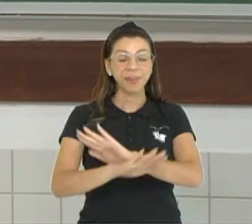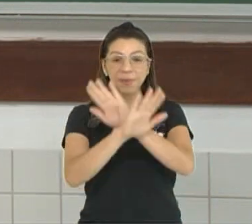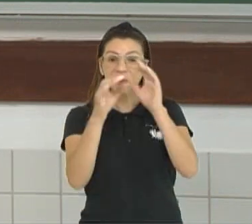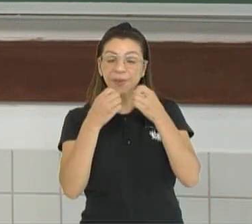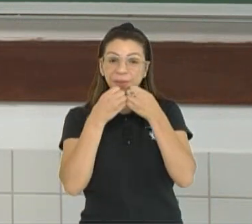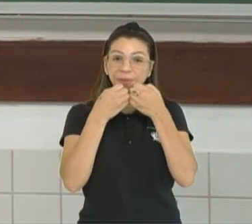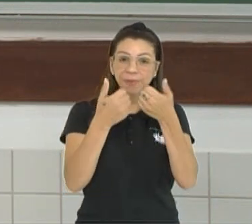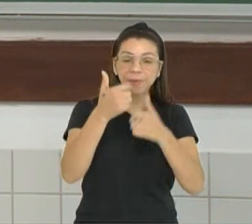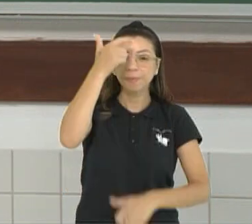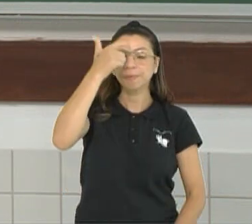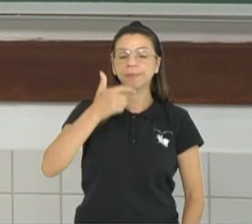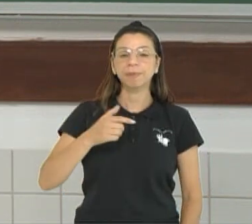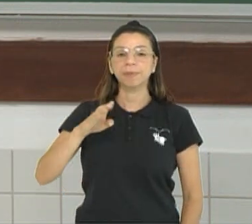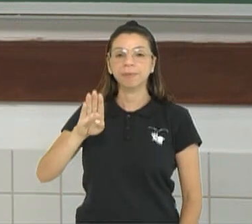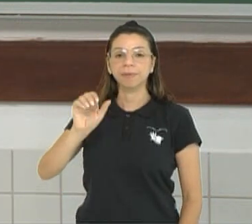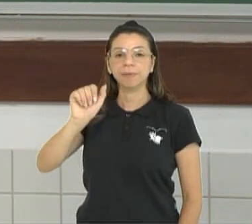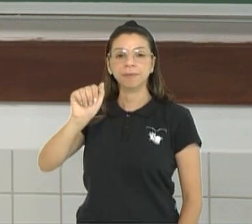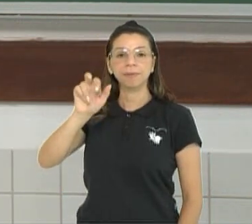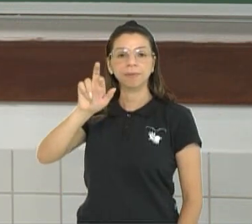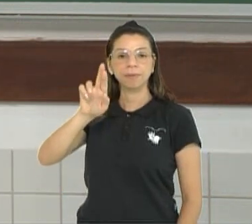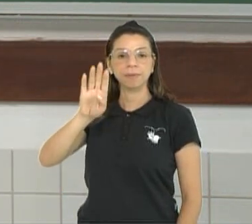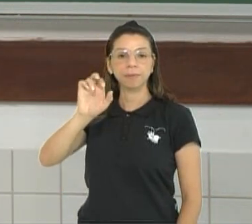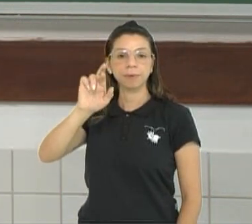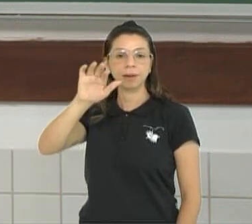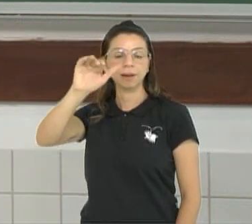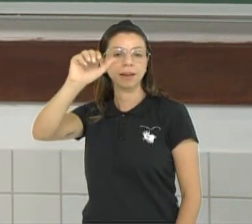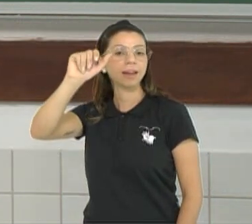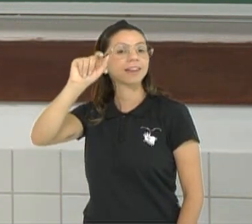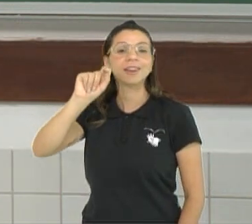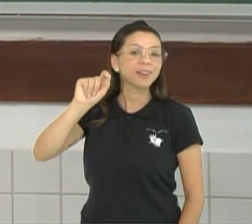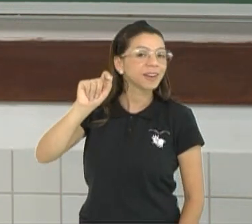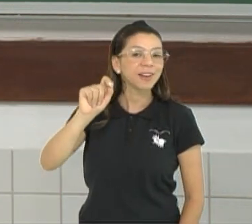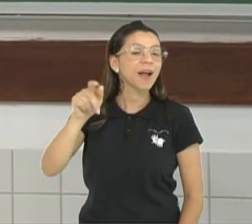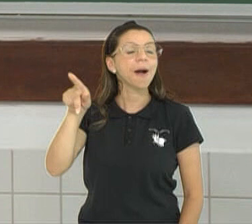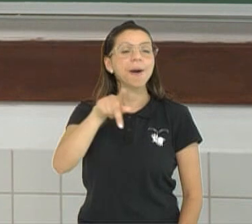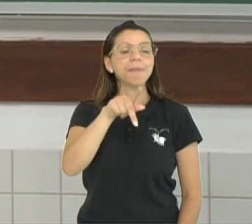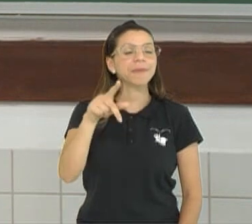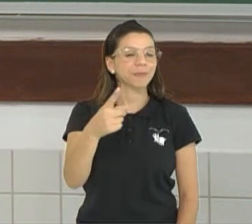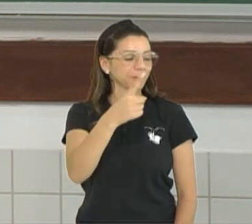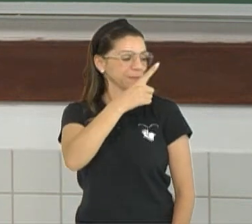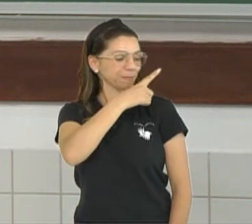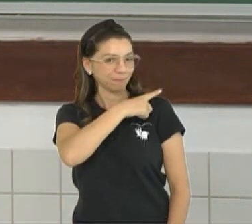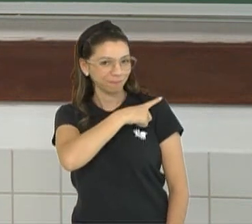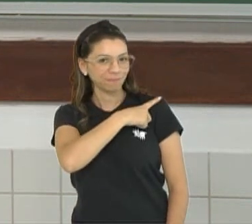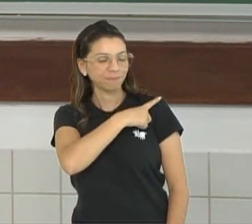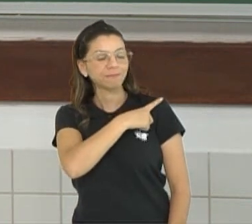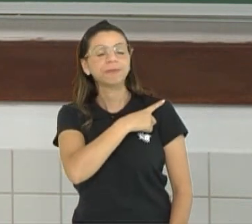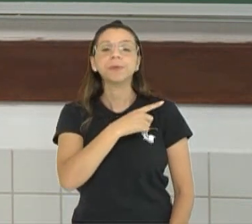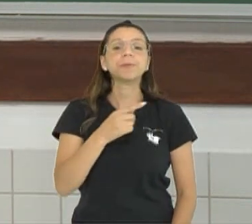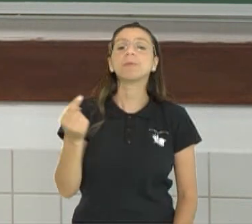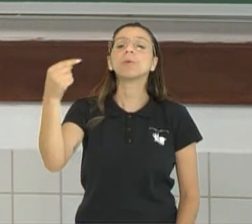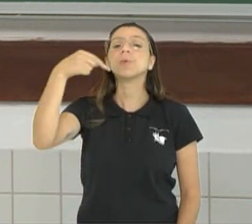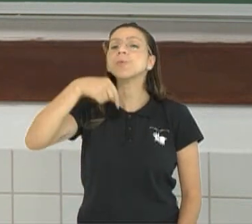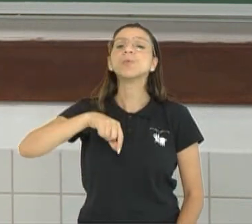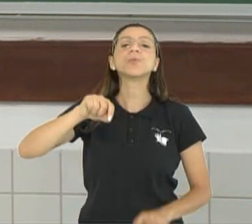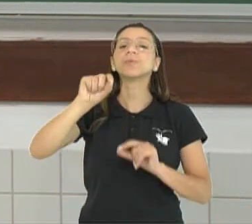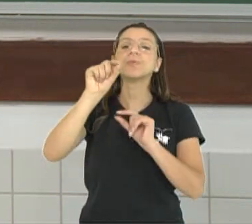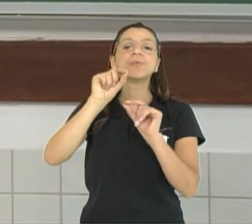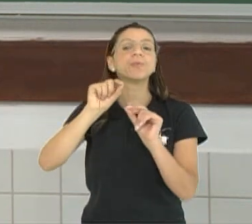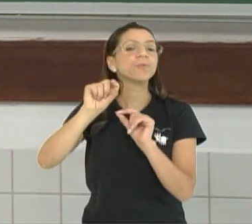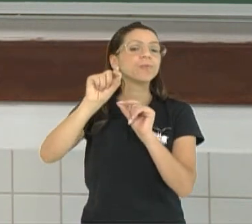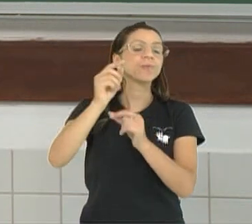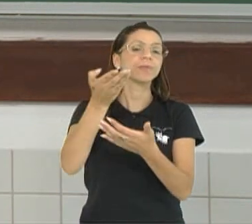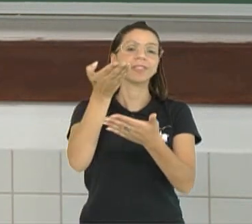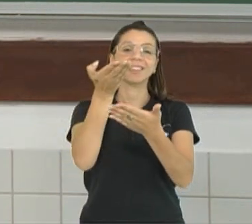Oi, pessoal! Eu sou a professora Bárbara, a professora de vocês da primeira série. Nós estamos aqui para